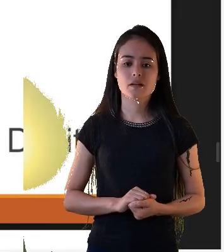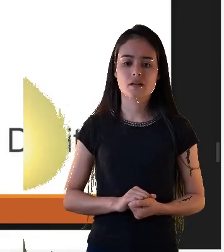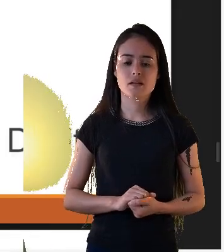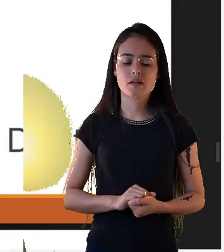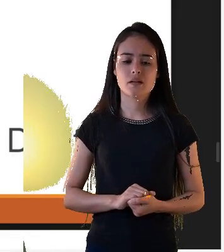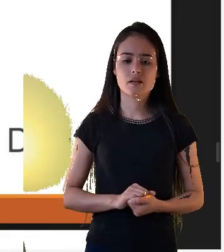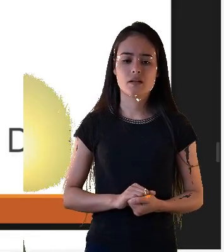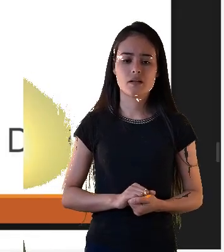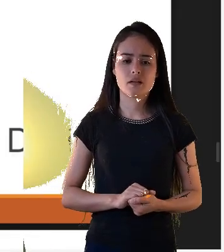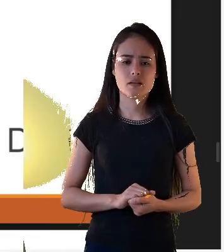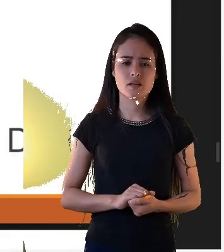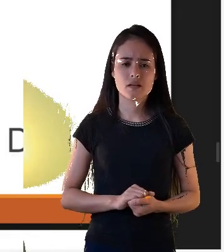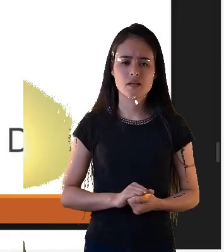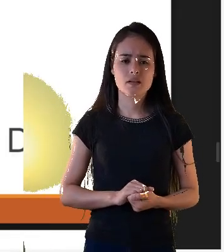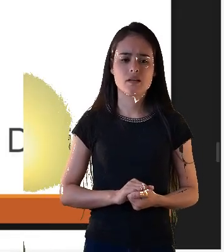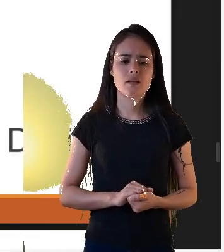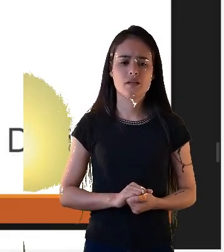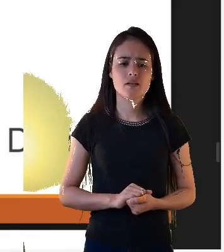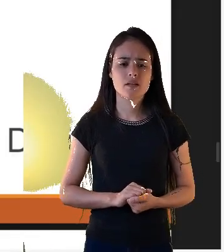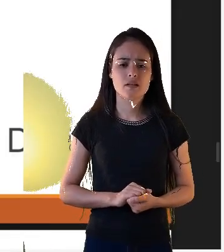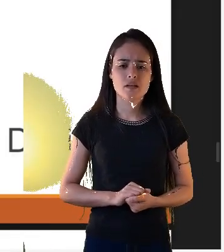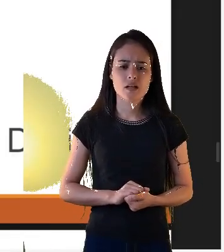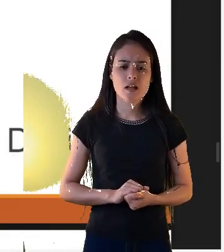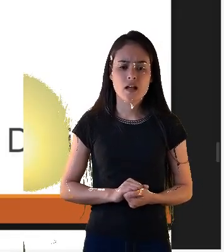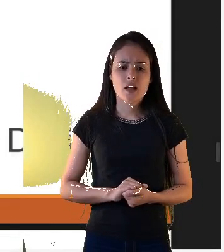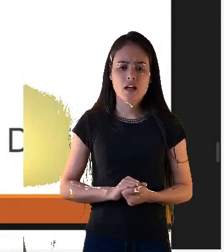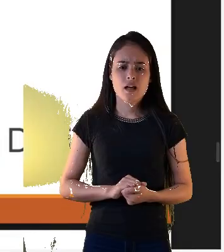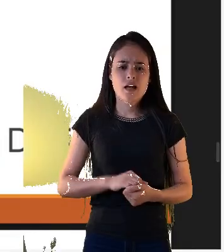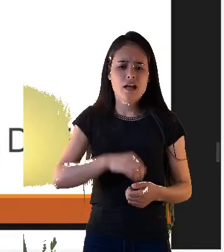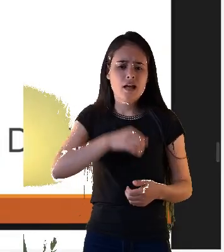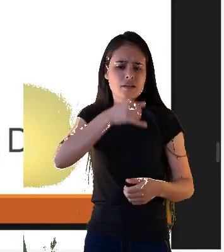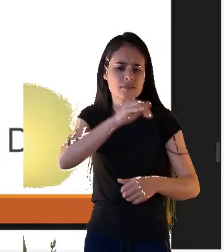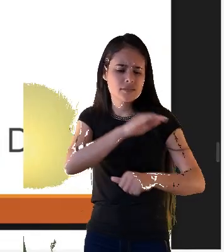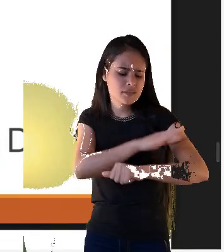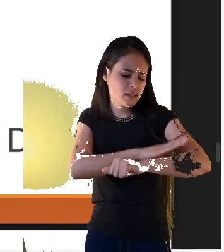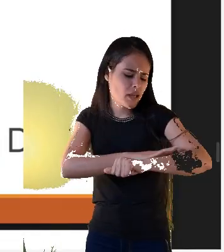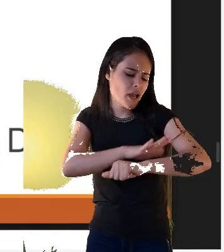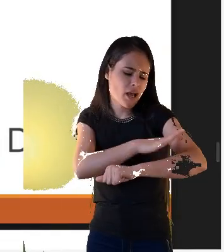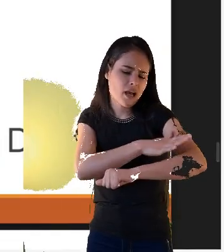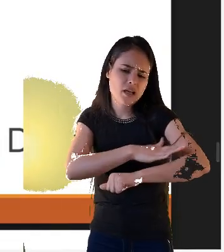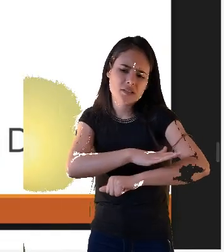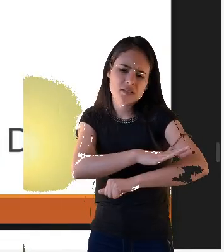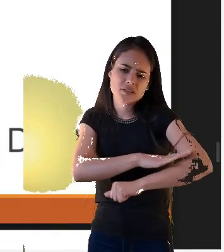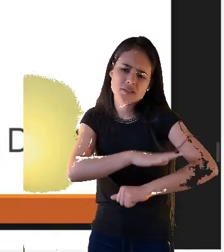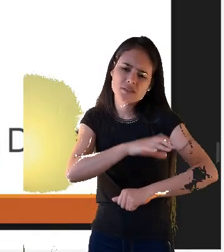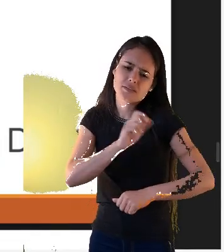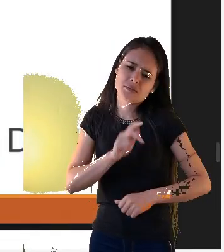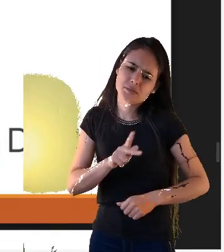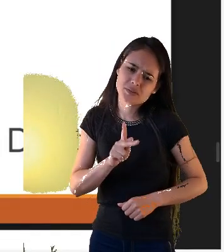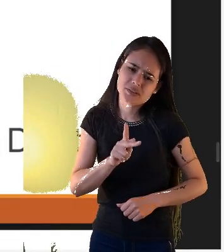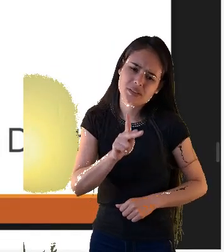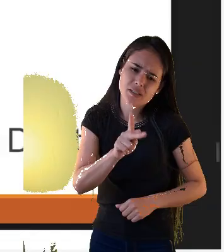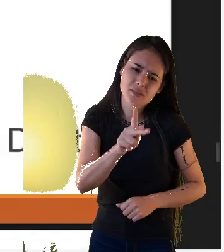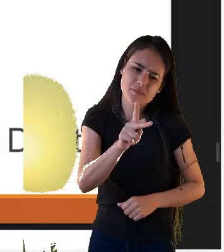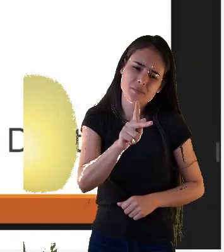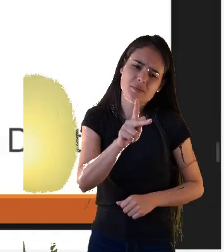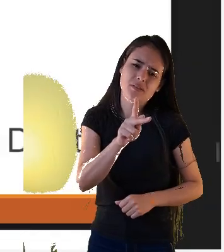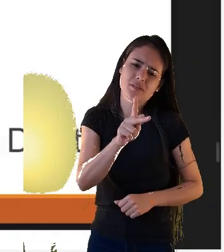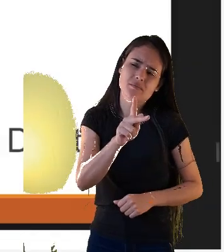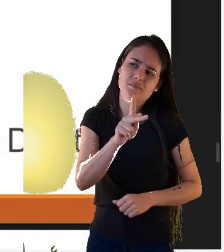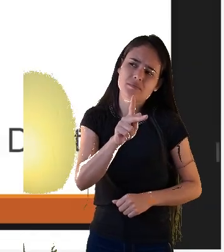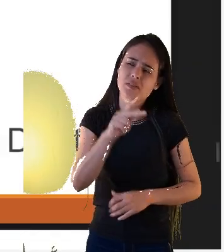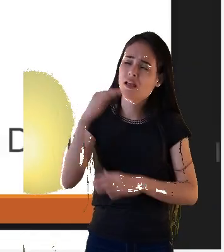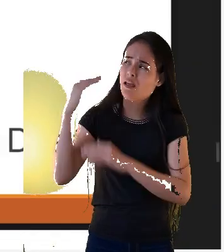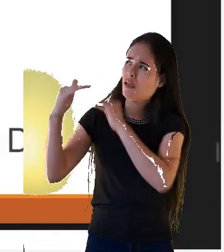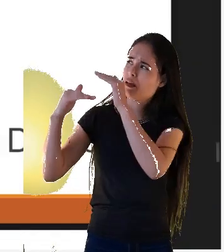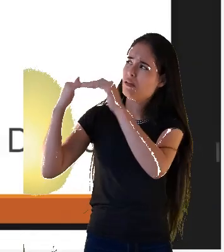podcast, e que ele também finaliza o livro, né, que é essa frase da colisão negra por direitos, né, enquanto houver racismo não